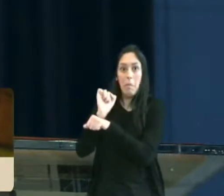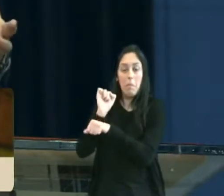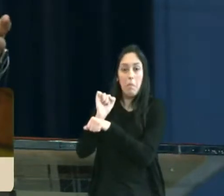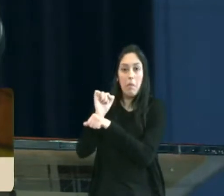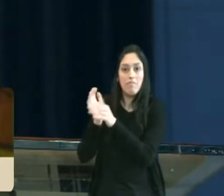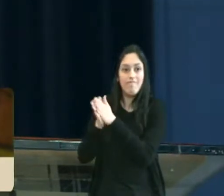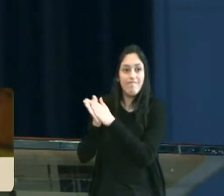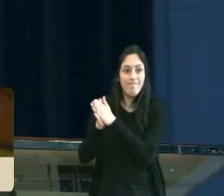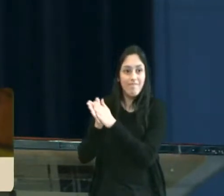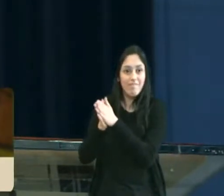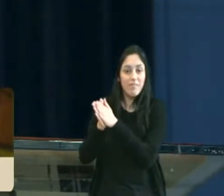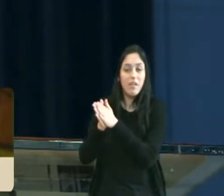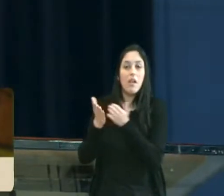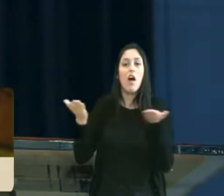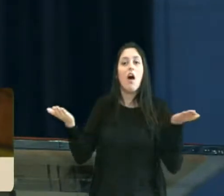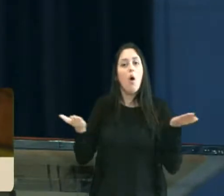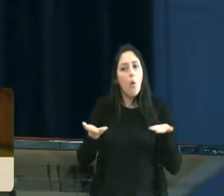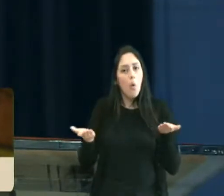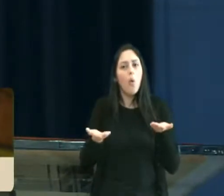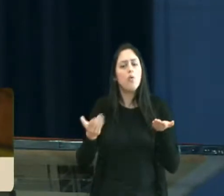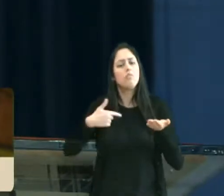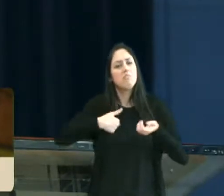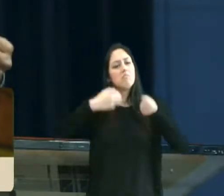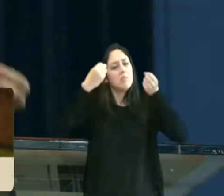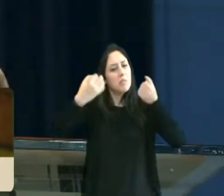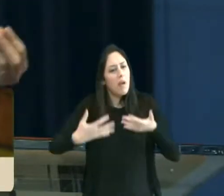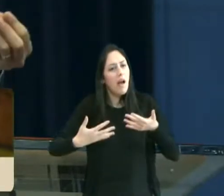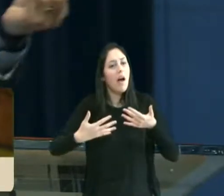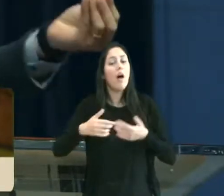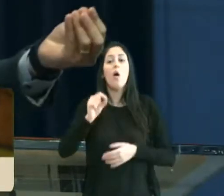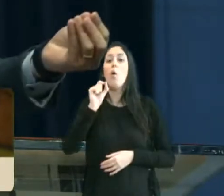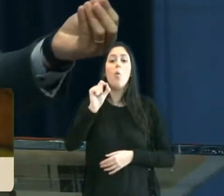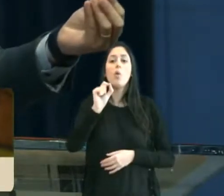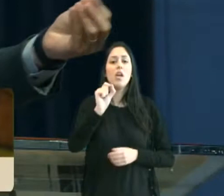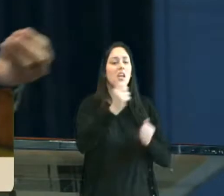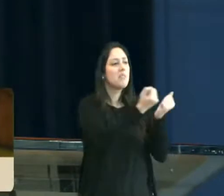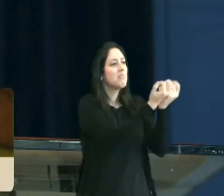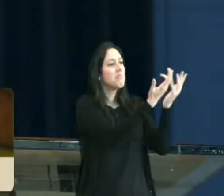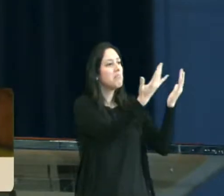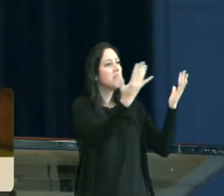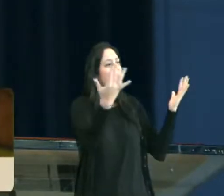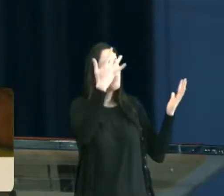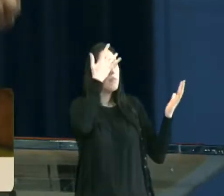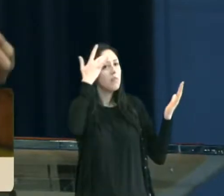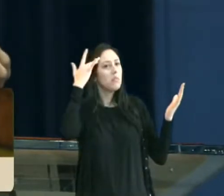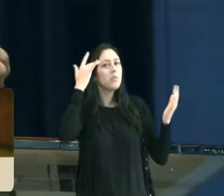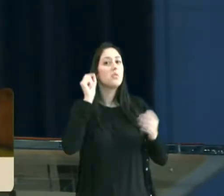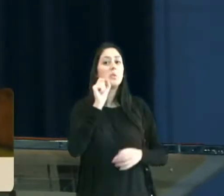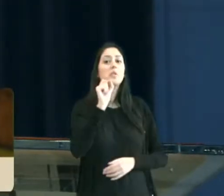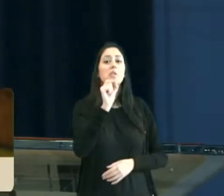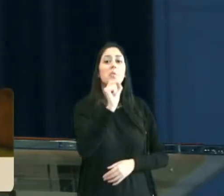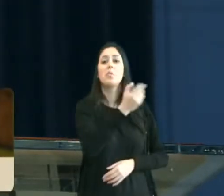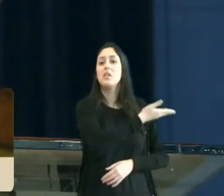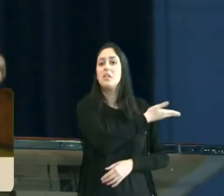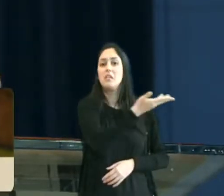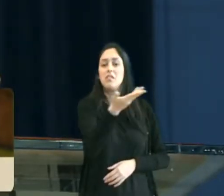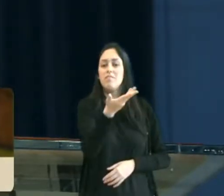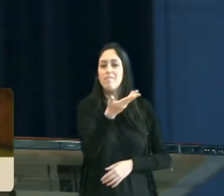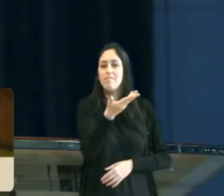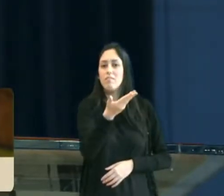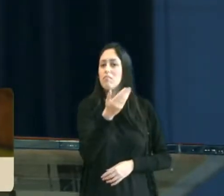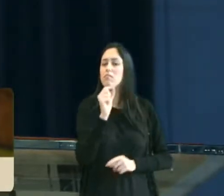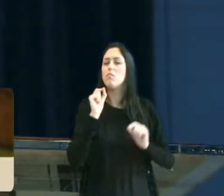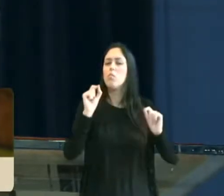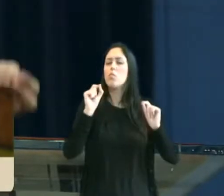hoje eu queria entender o que a multidão representa para nós, nesse processo da volta, do